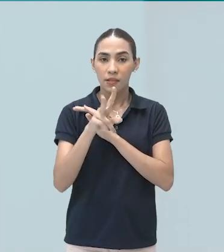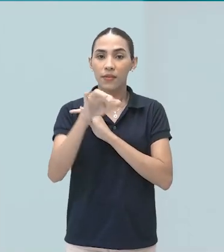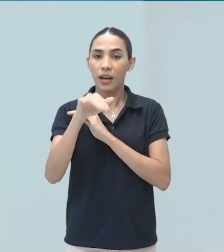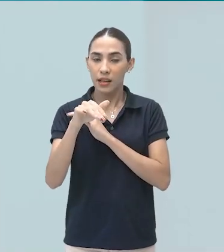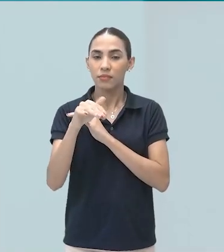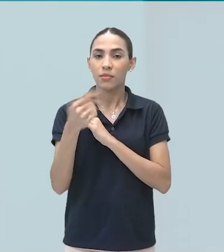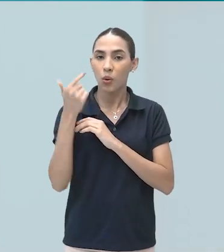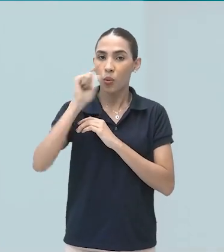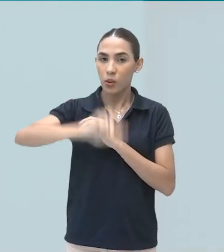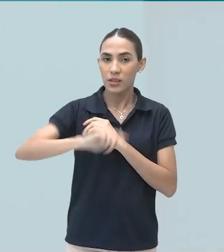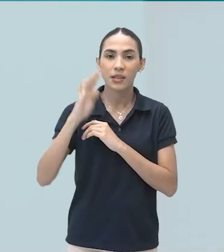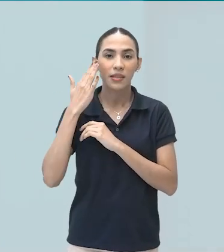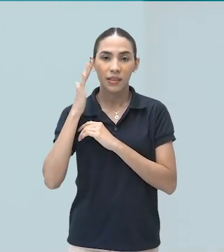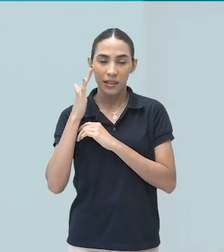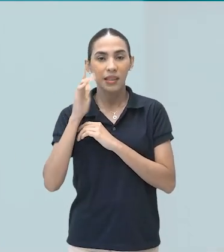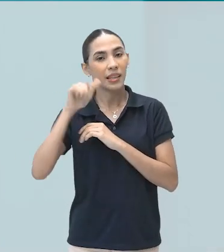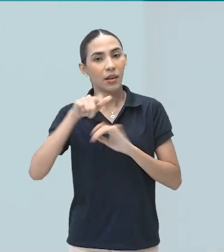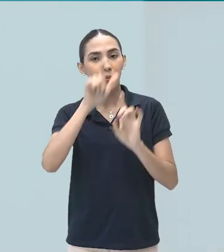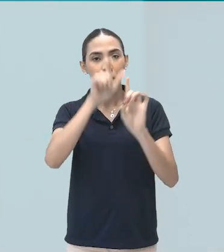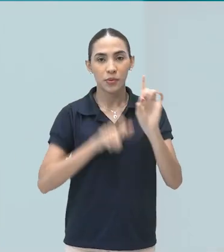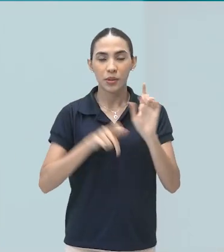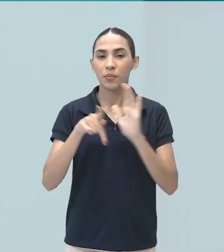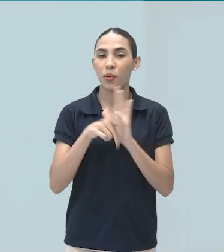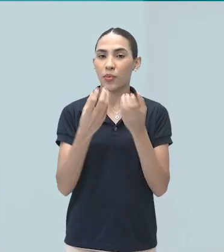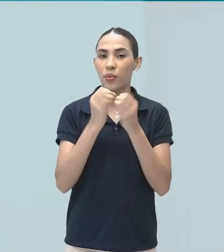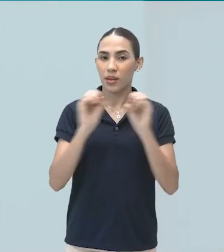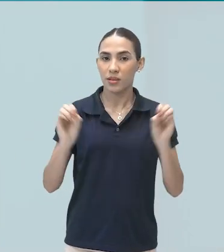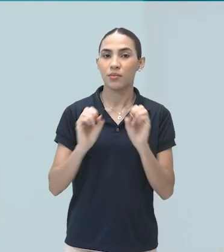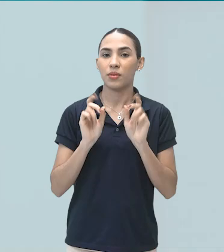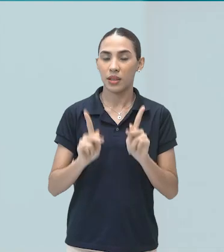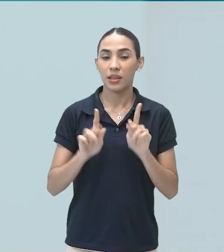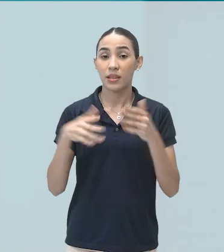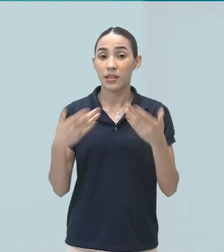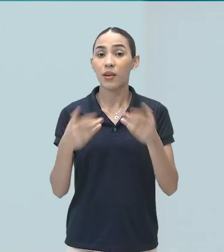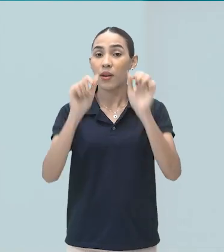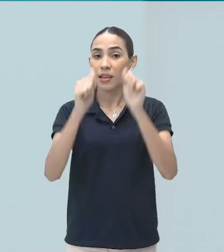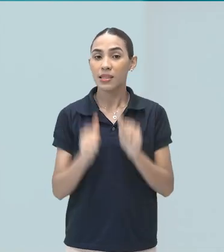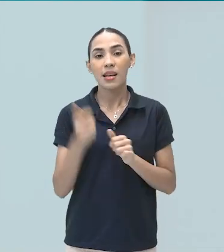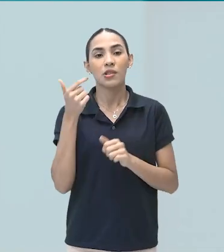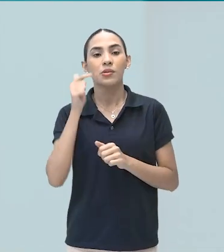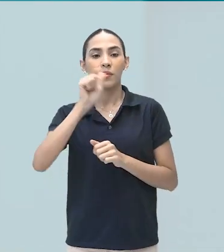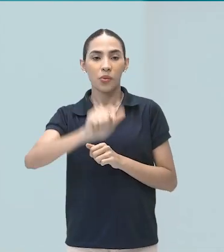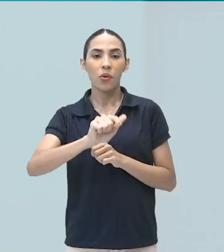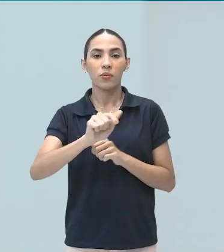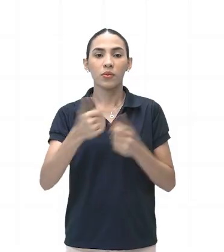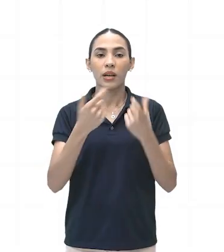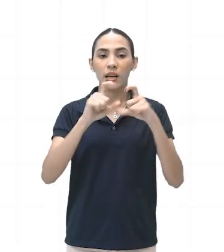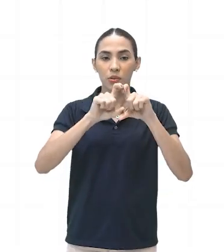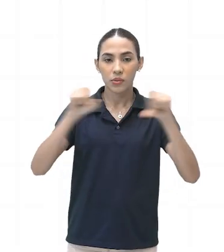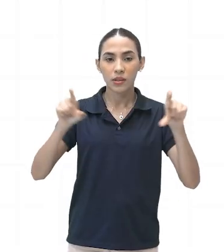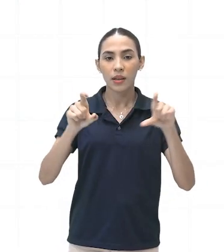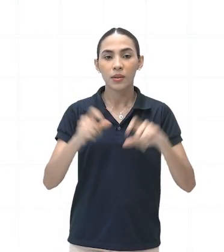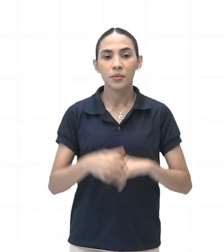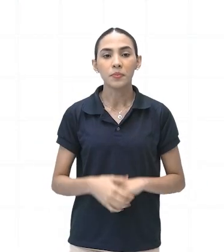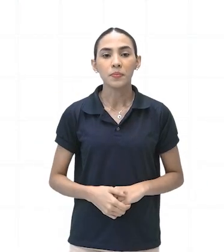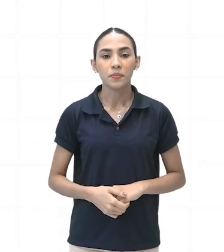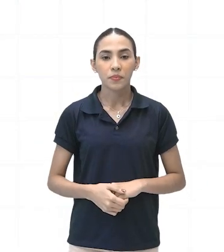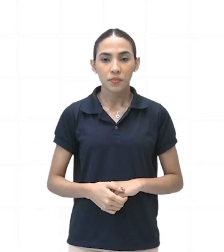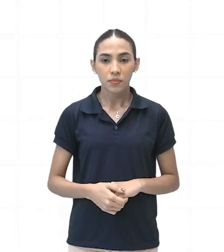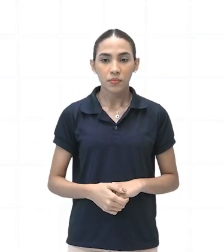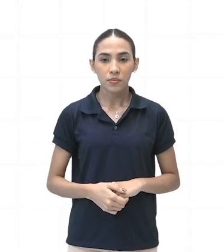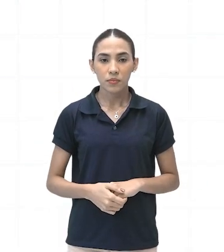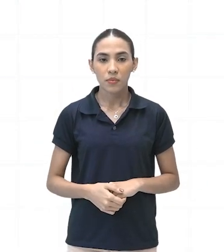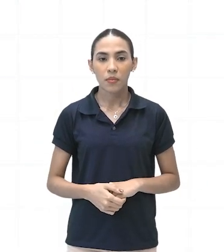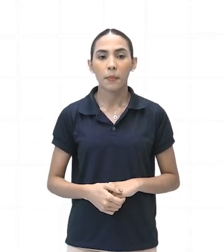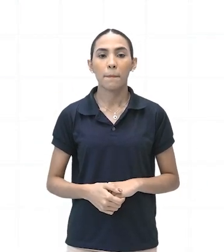ter a resposta, que é o sujeito da oração. Então, vamos analisar mais uma vez o nosso enunciado, colocando aí para vocês. Olha